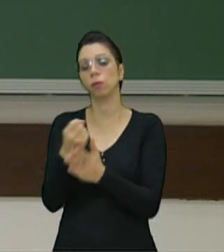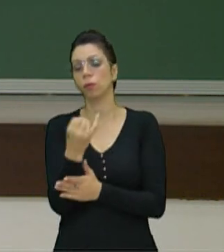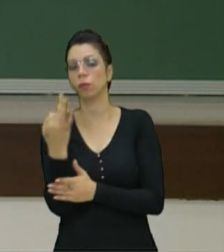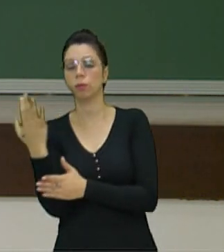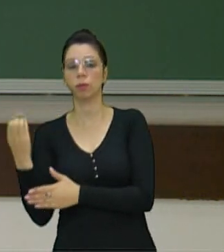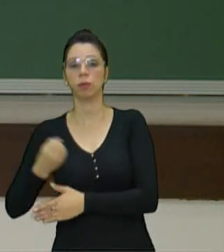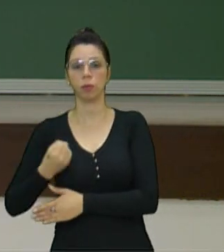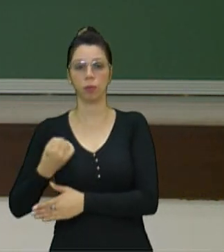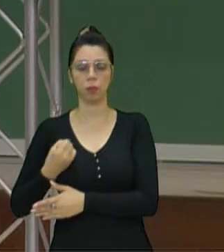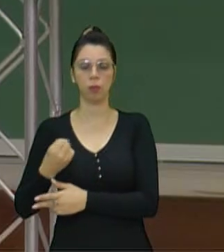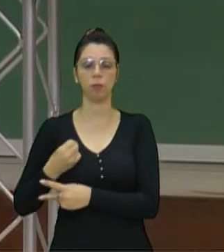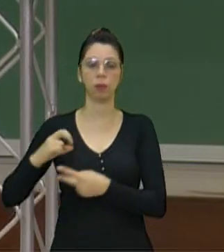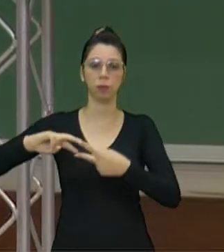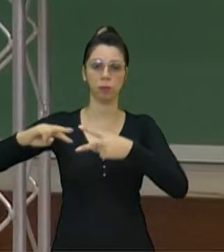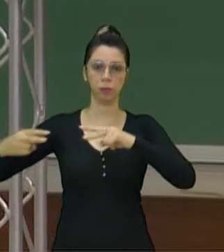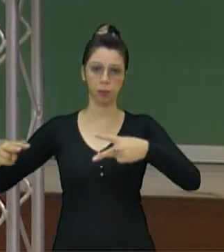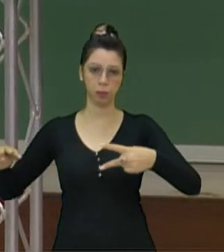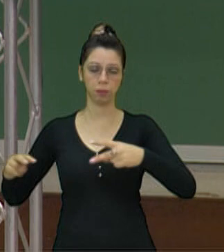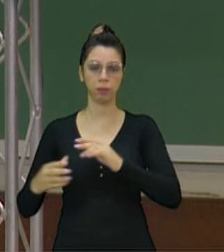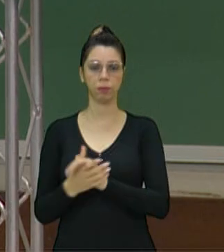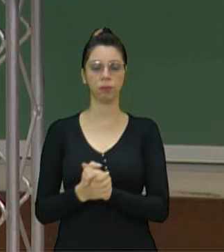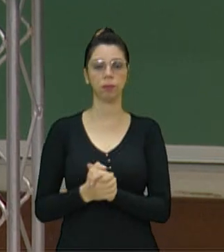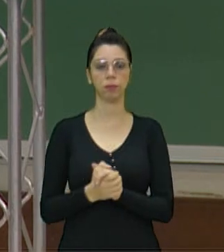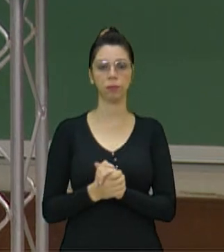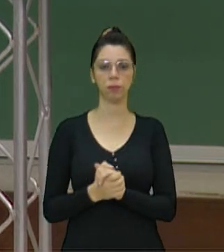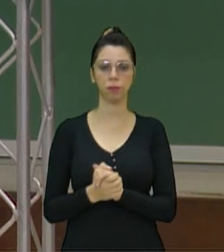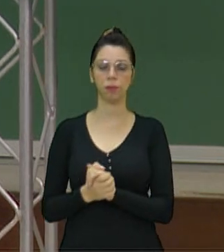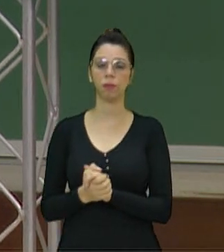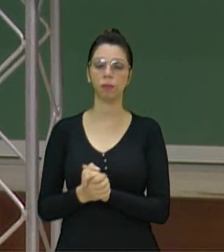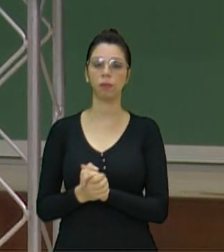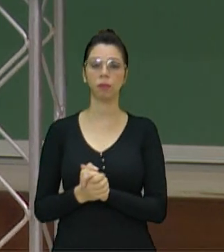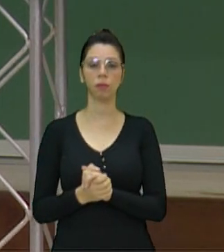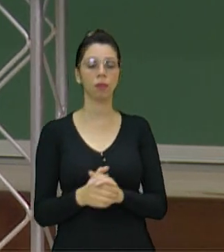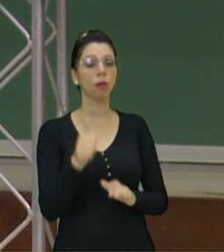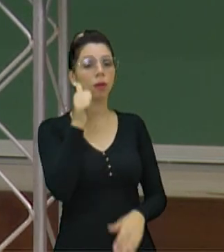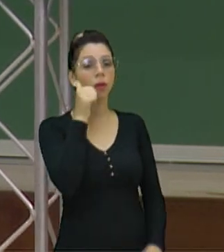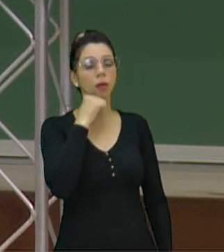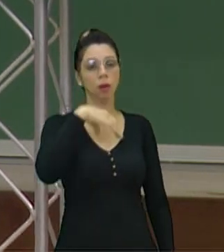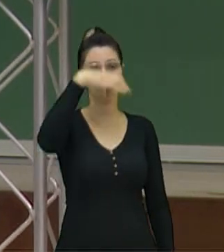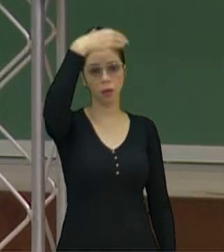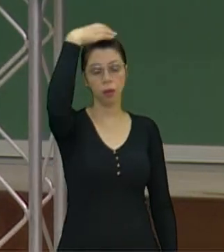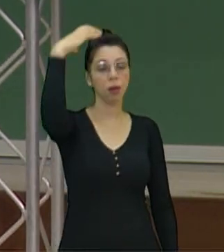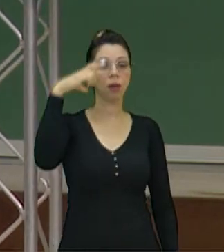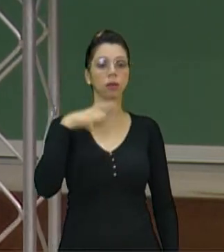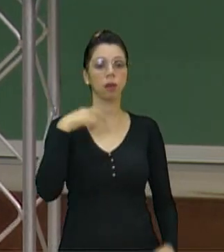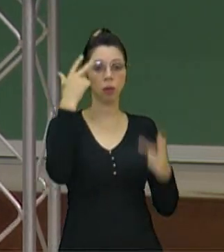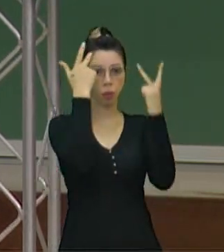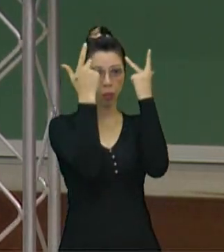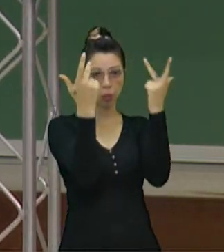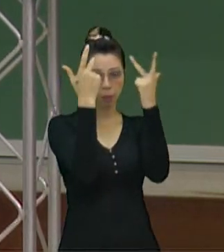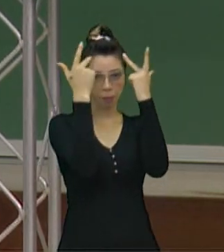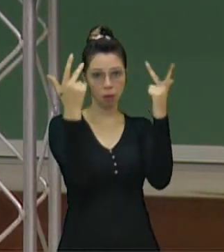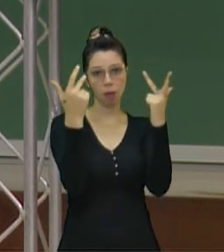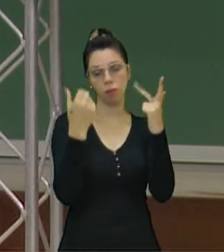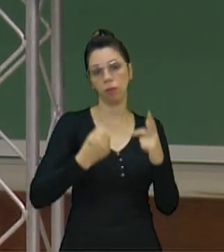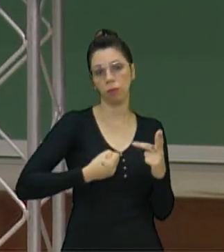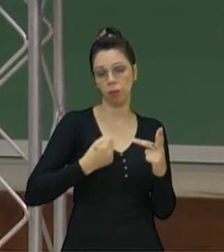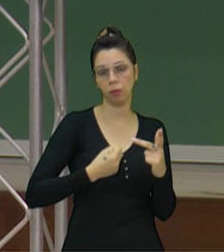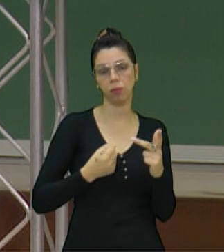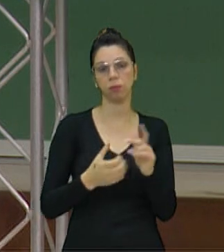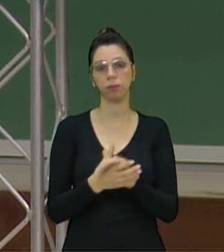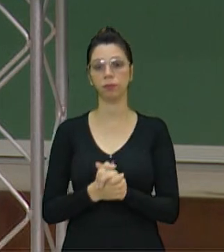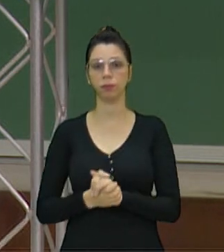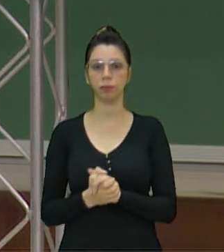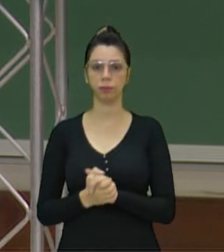da espécie, e a rainha tem a quantidade normal, a rainha e a operária, a quantidade normal de cromossomos